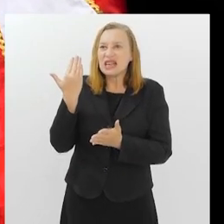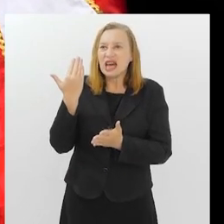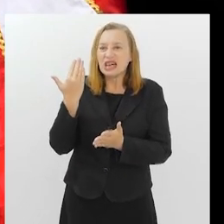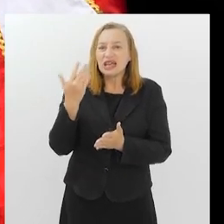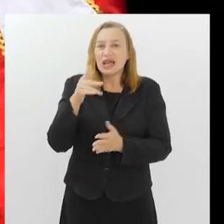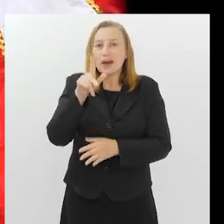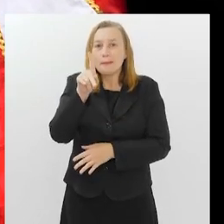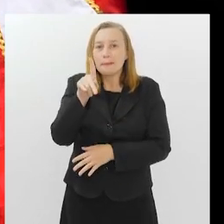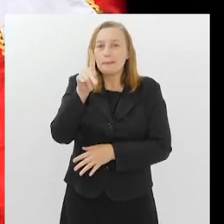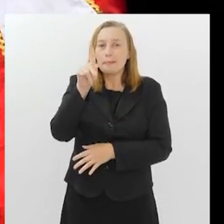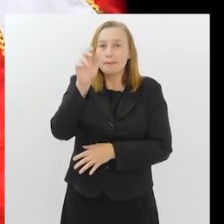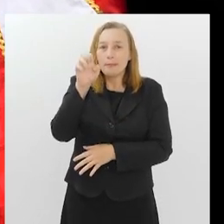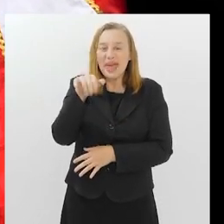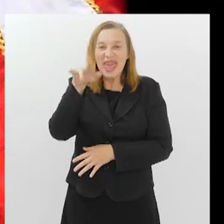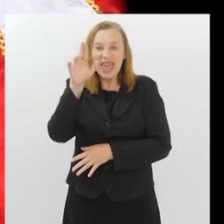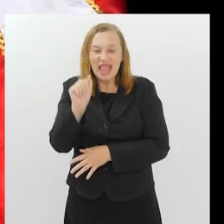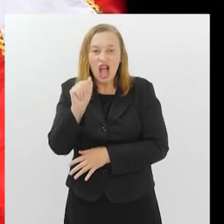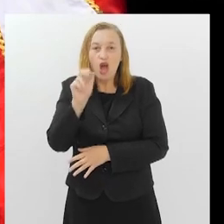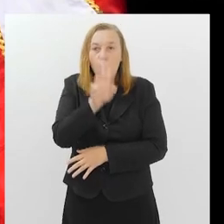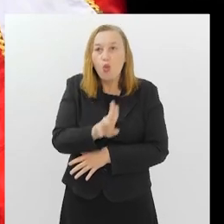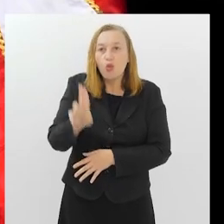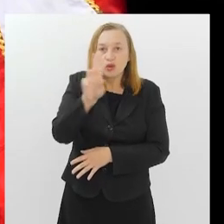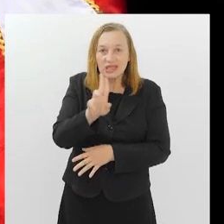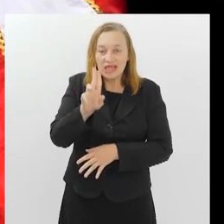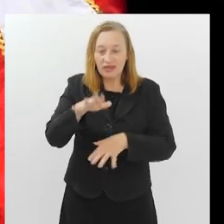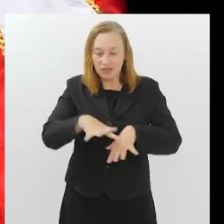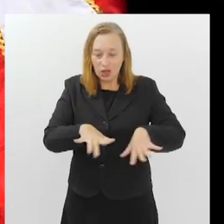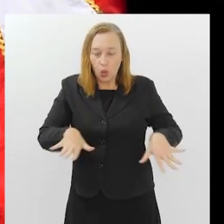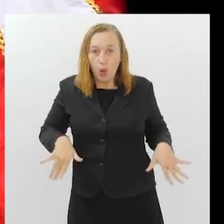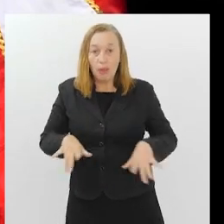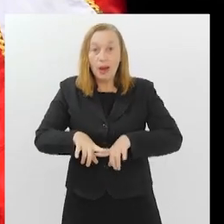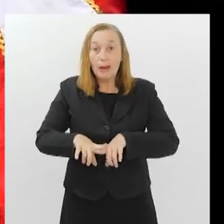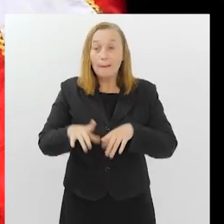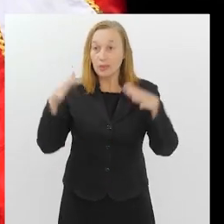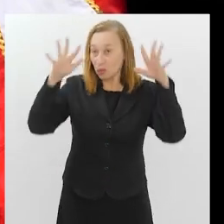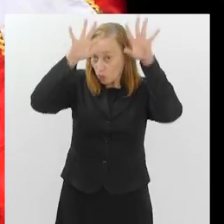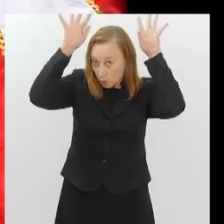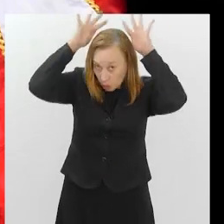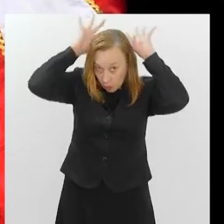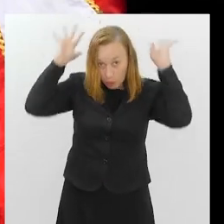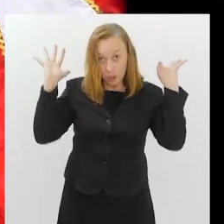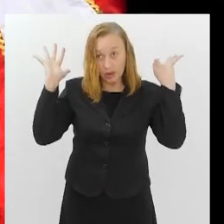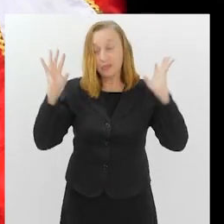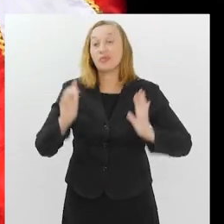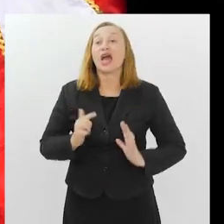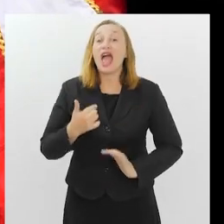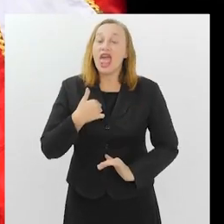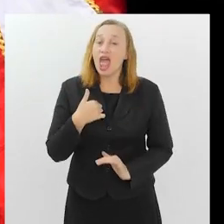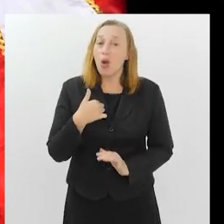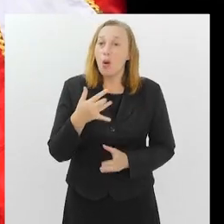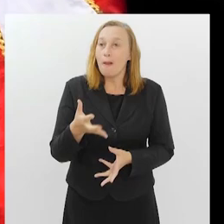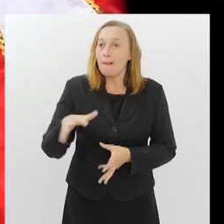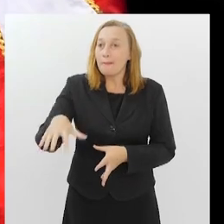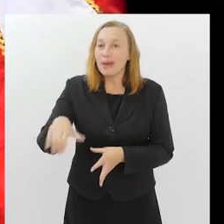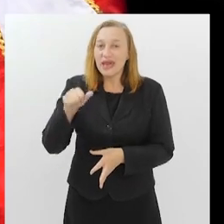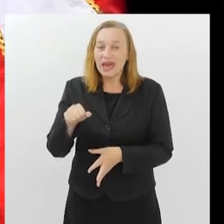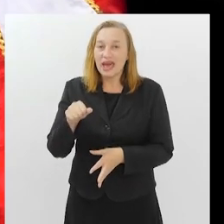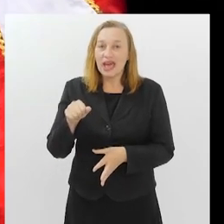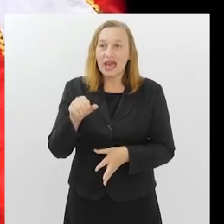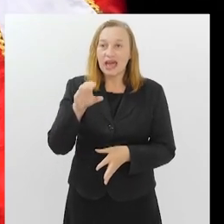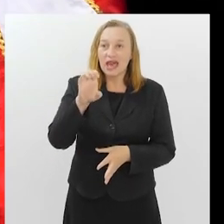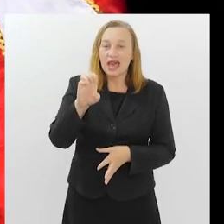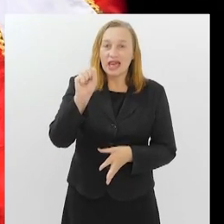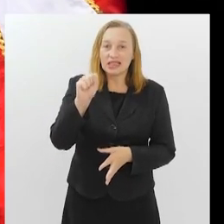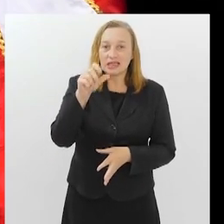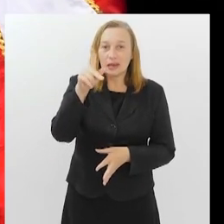mas antigamente era com pena. Isso. Aquelas penas gigantescas. Então, eu peguei o espanador do carro, que assemelhei